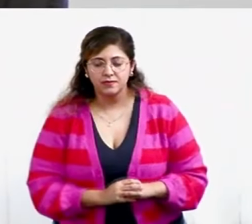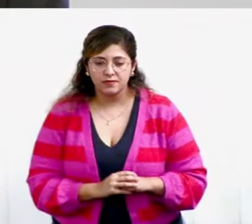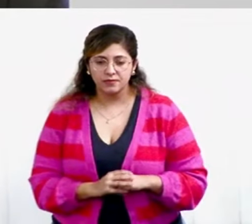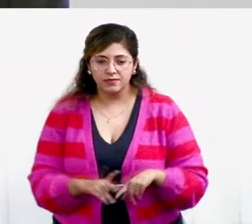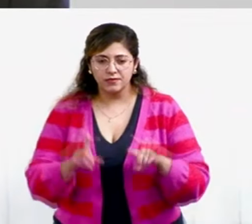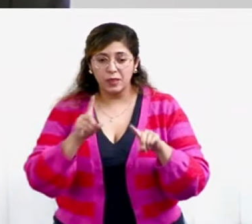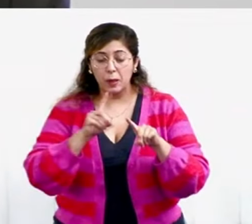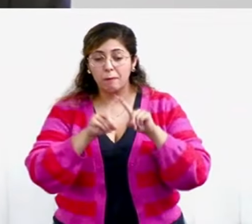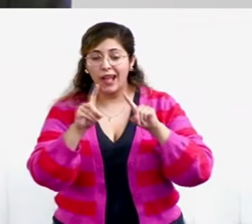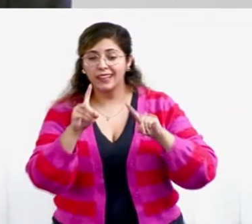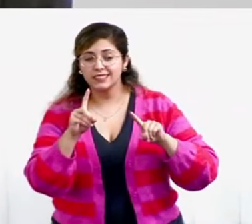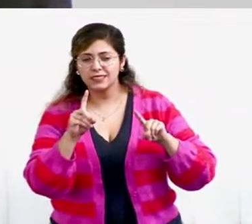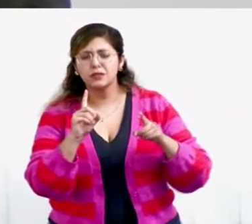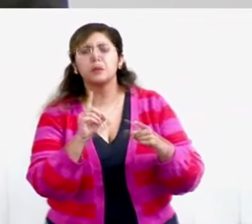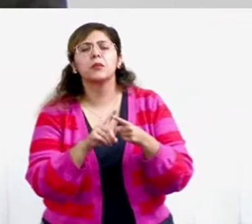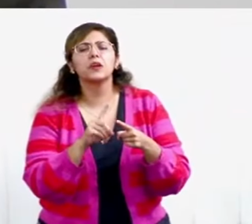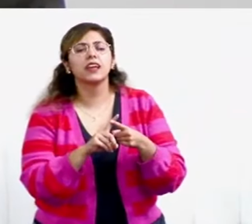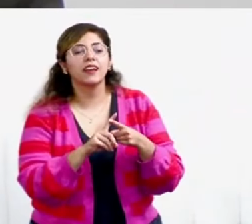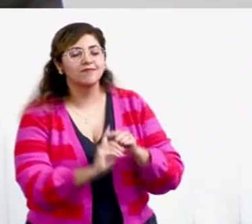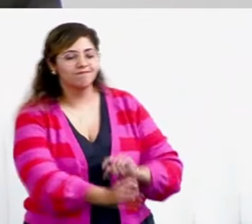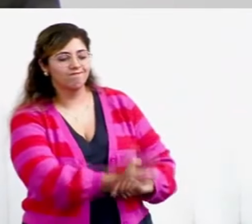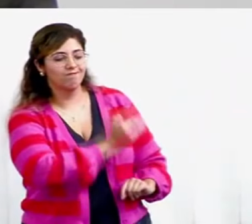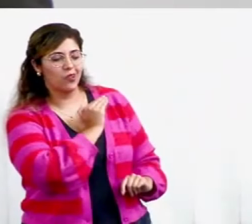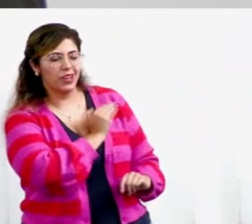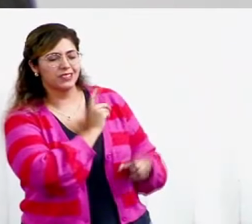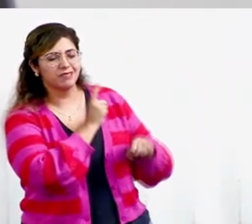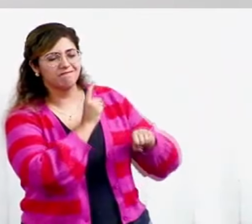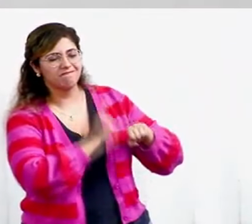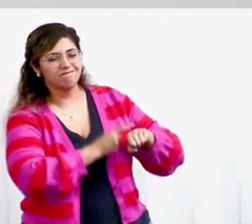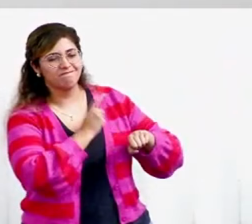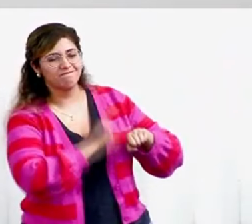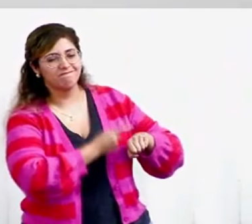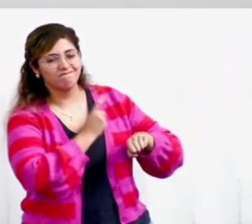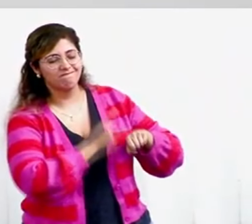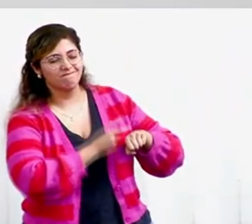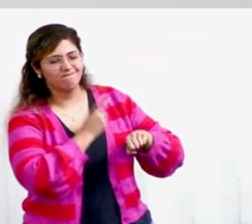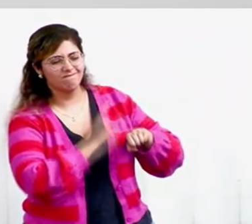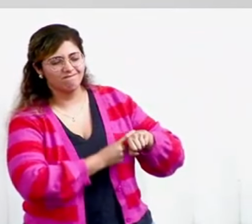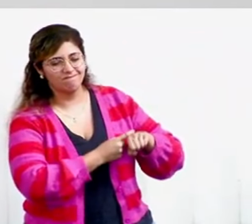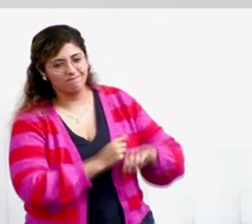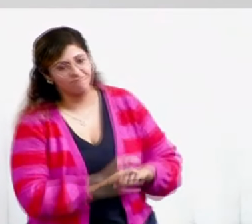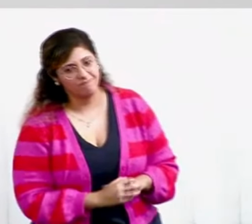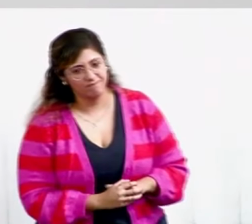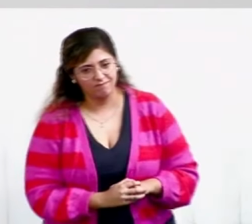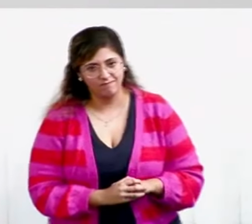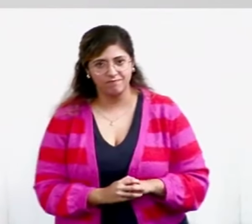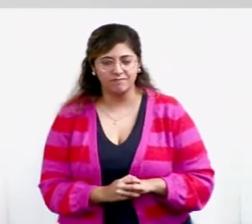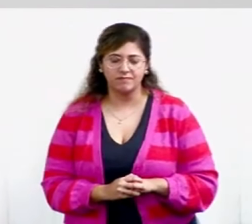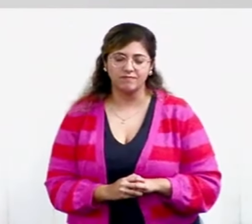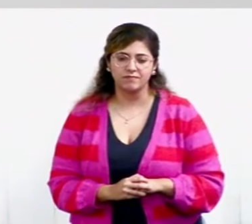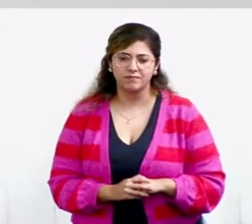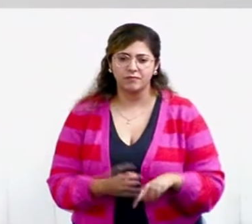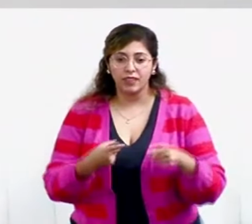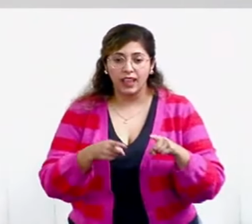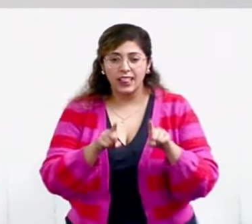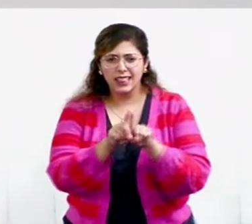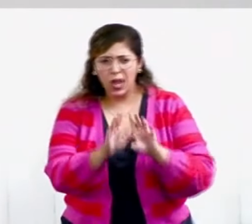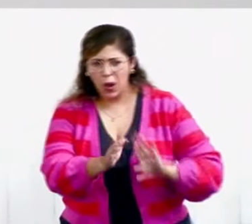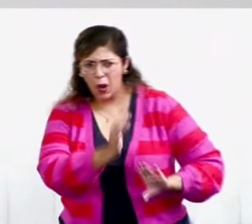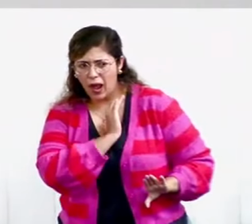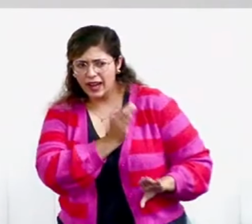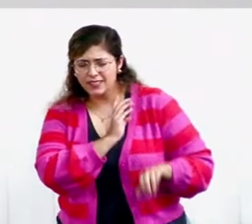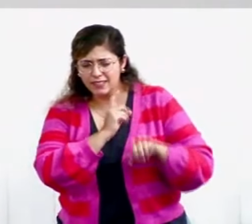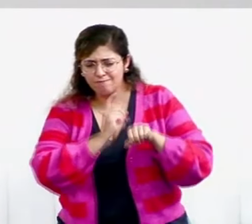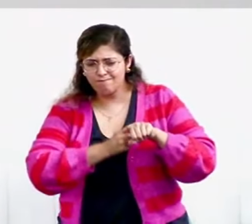dureza do seu coração. Então, o coração endurecido do velho homem é o centro